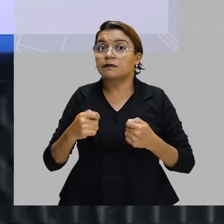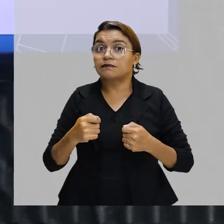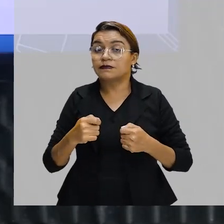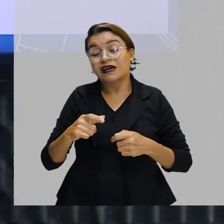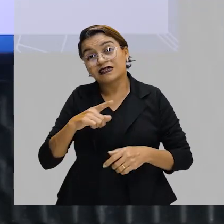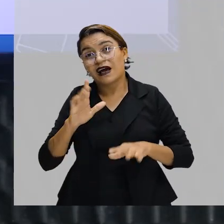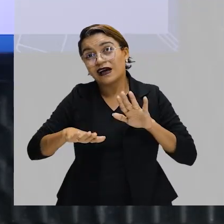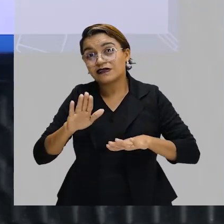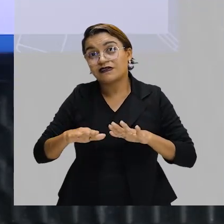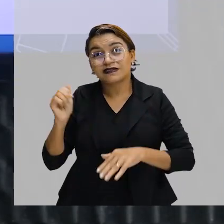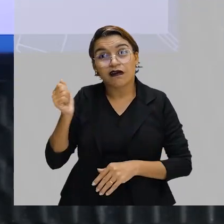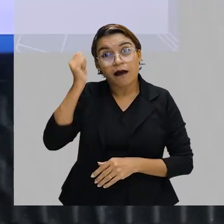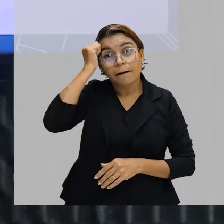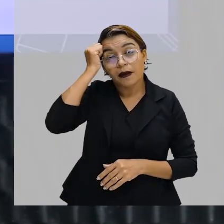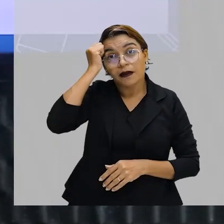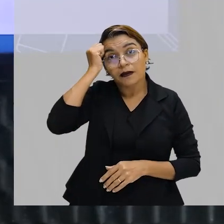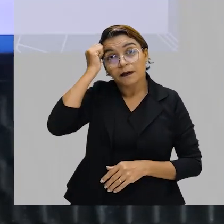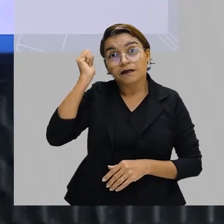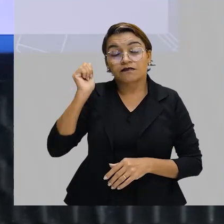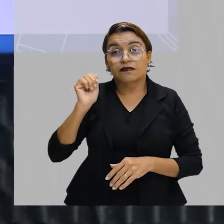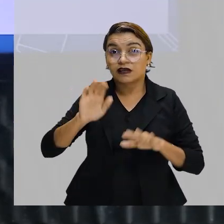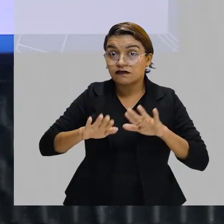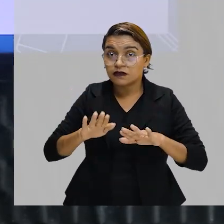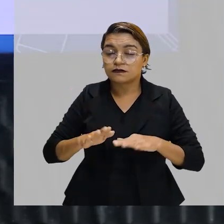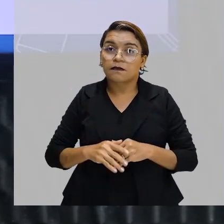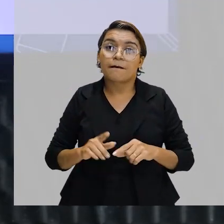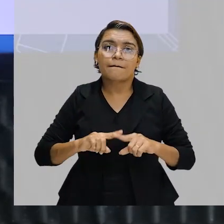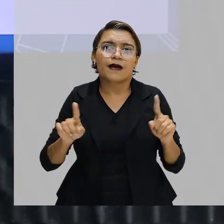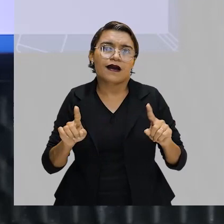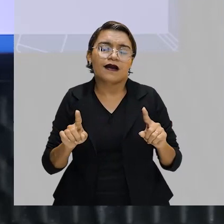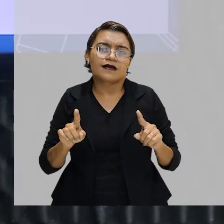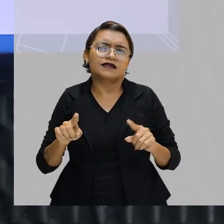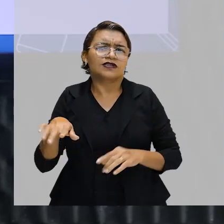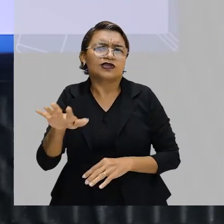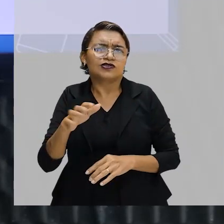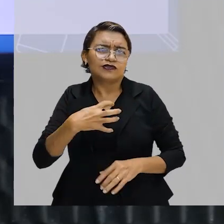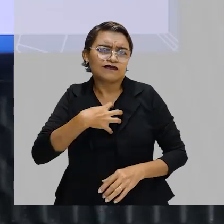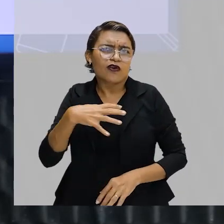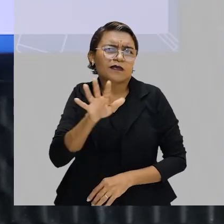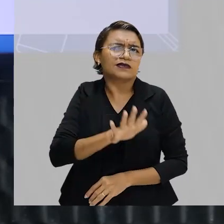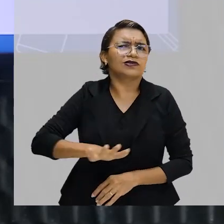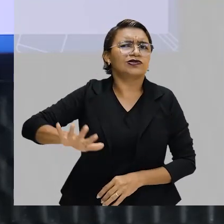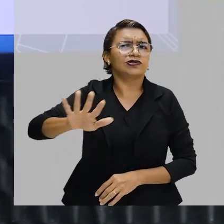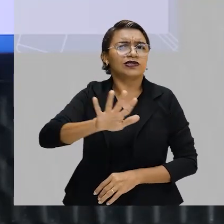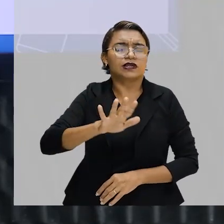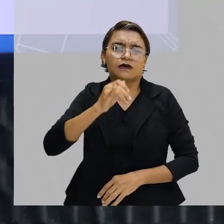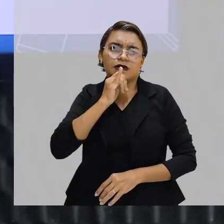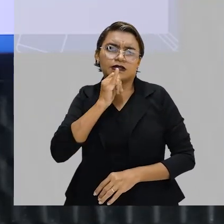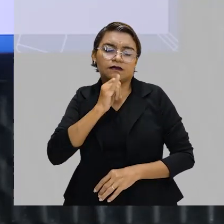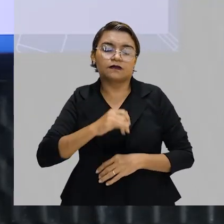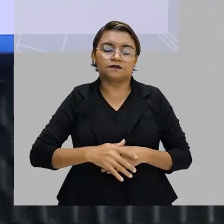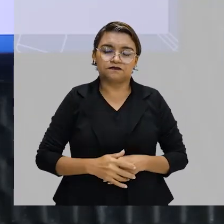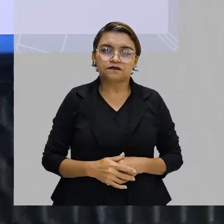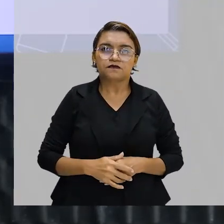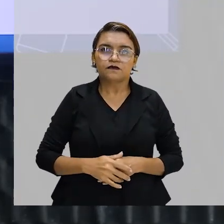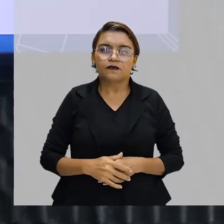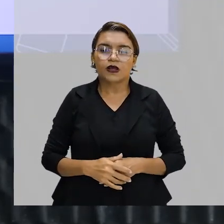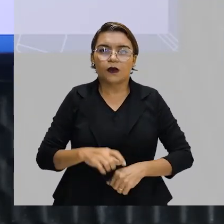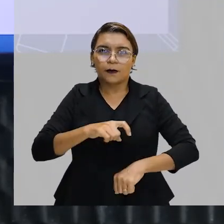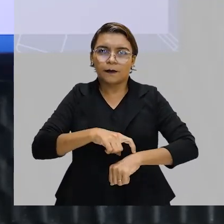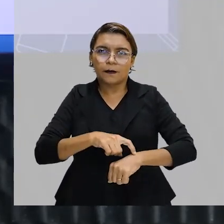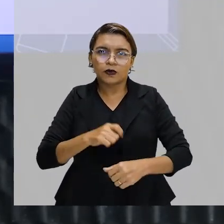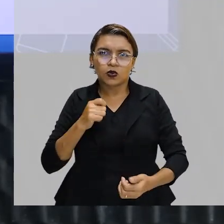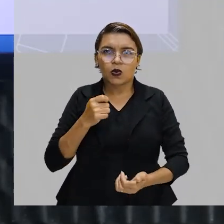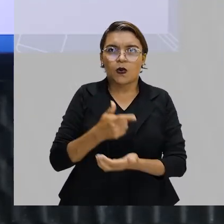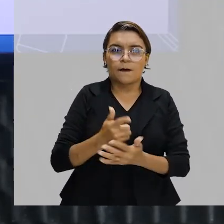arrependem. Às vezes não se arrependem, né? Depende muito. Mas de uma maneira geral, quando nós vamos, por exemplo, comprar uma casa,